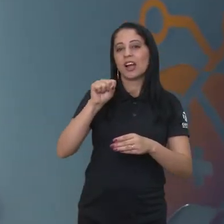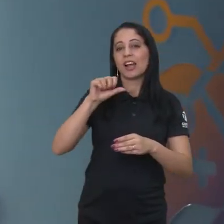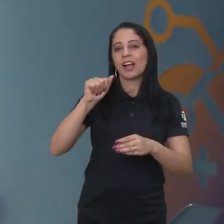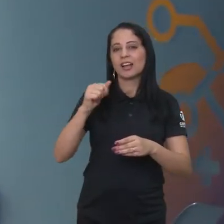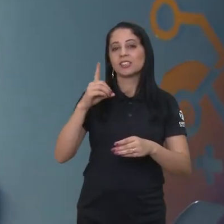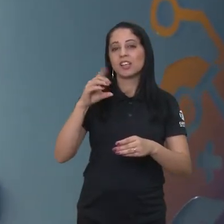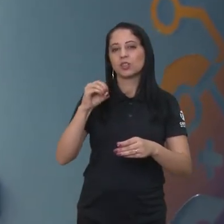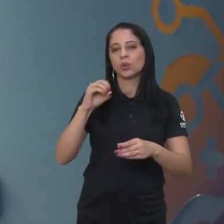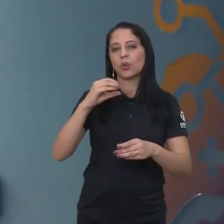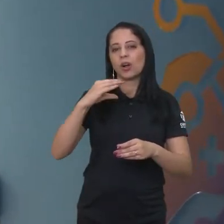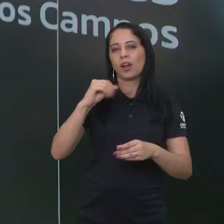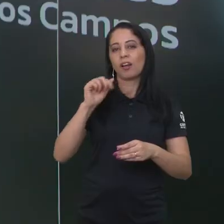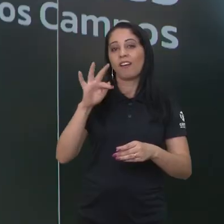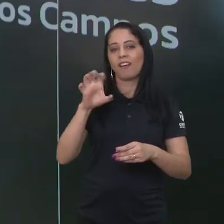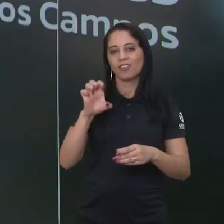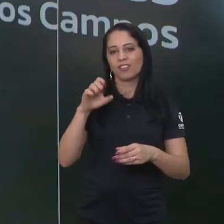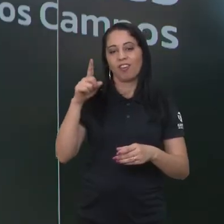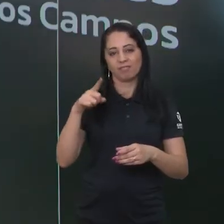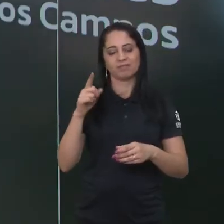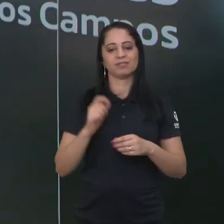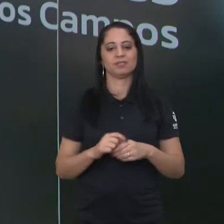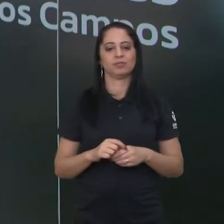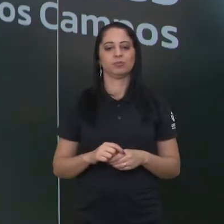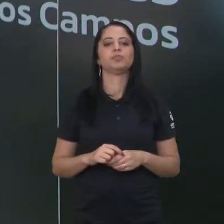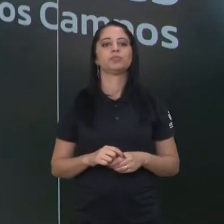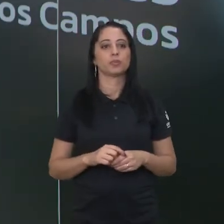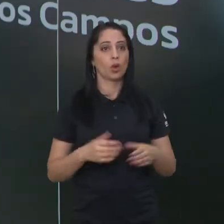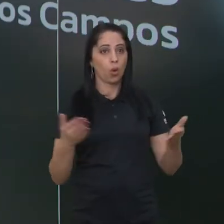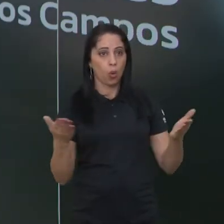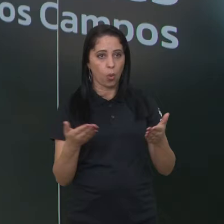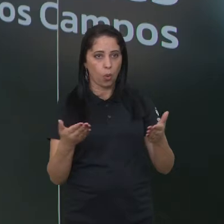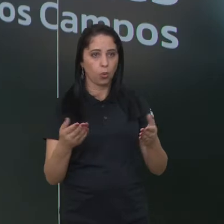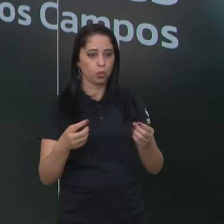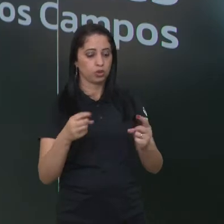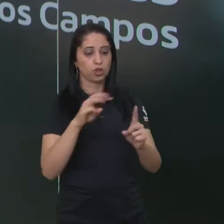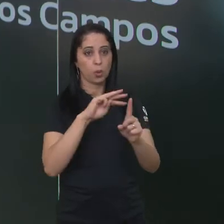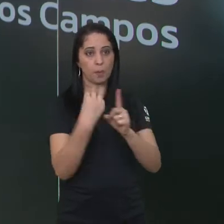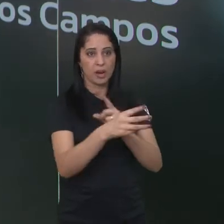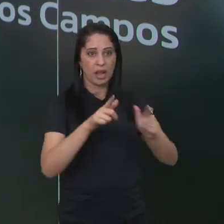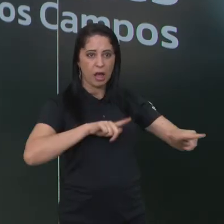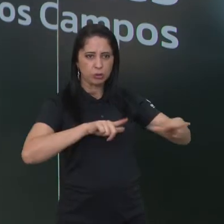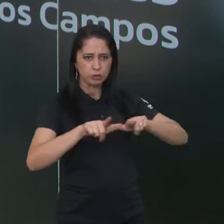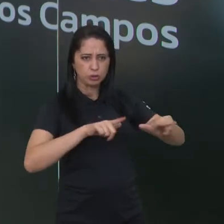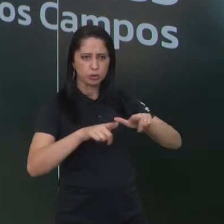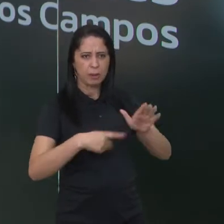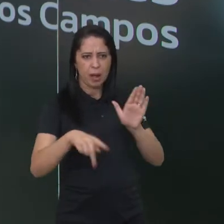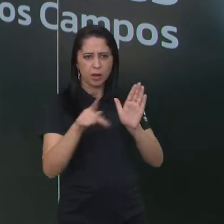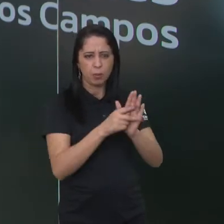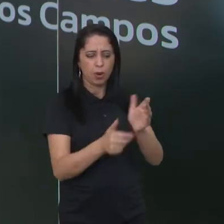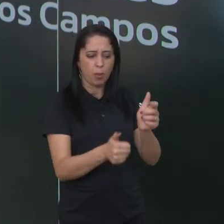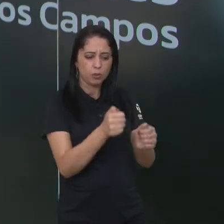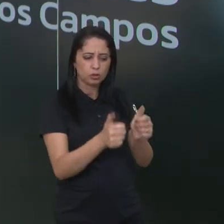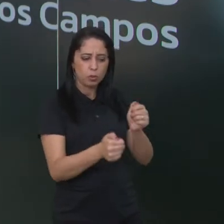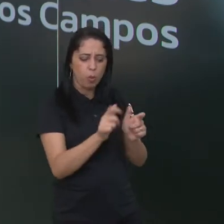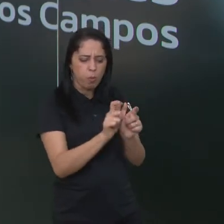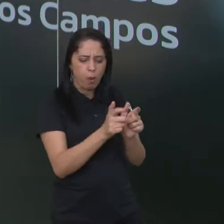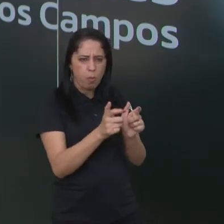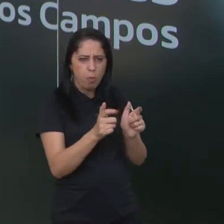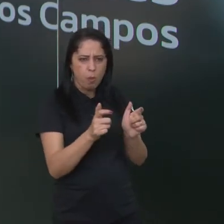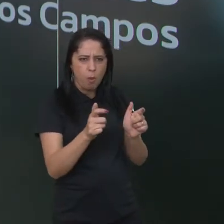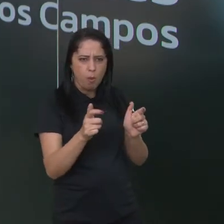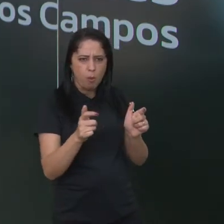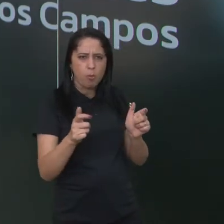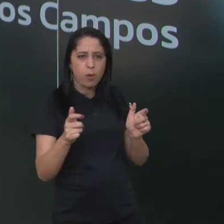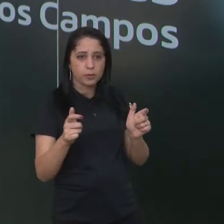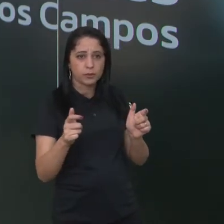São José dos Campos. Hoje o mercado de jogos mundialmente é um dos mercados que mais tem crescido, né? Inclusive diante da